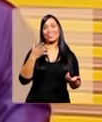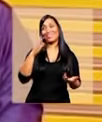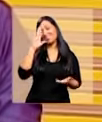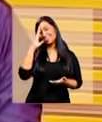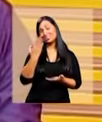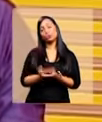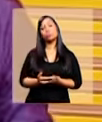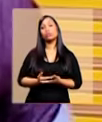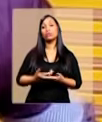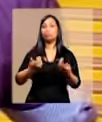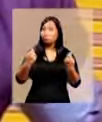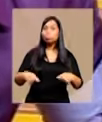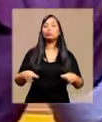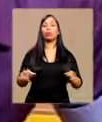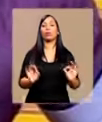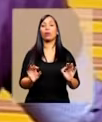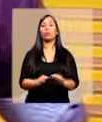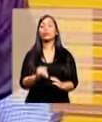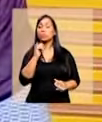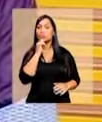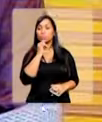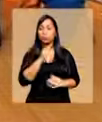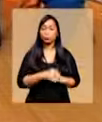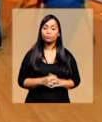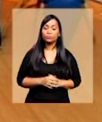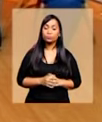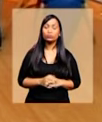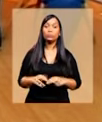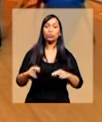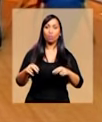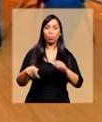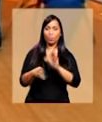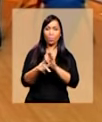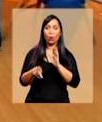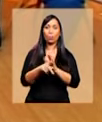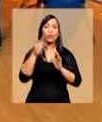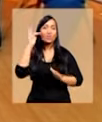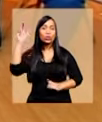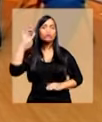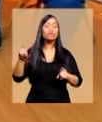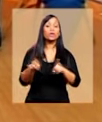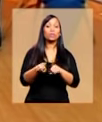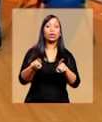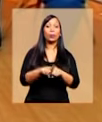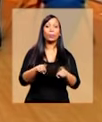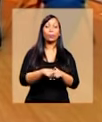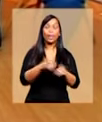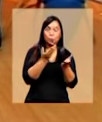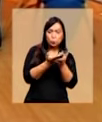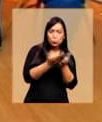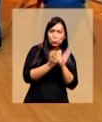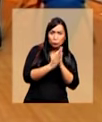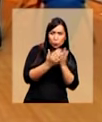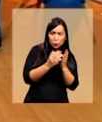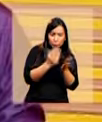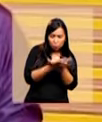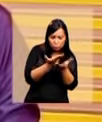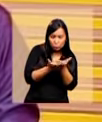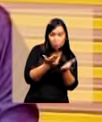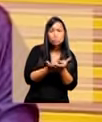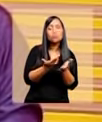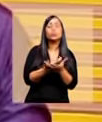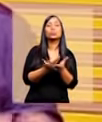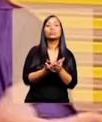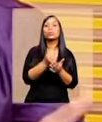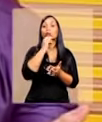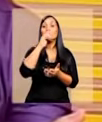não necessariamente. Do ponto de vista tanto da filosofia quanto da teologia, justamente porque as pessoas acham que fé é